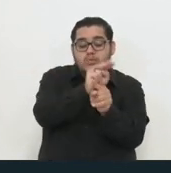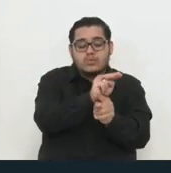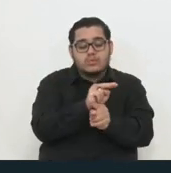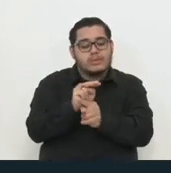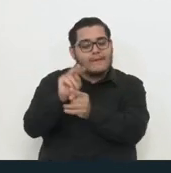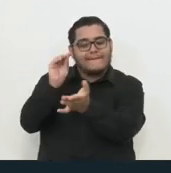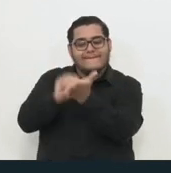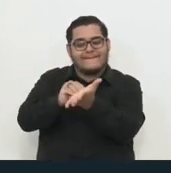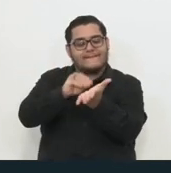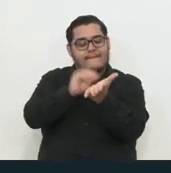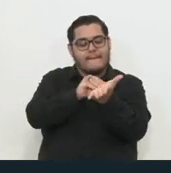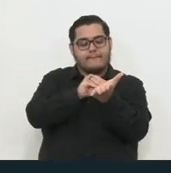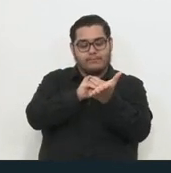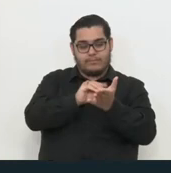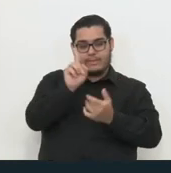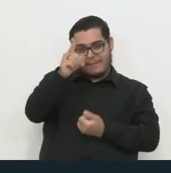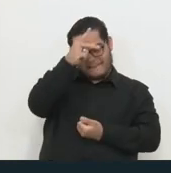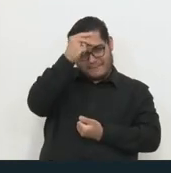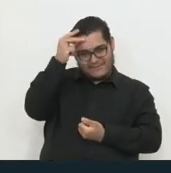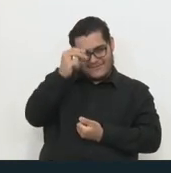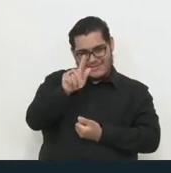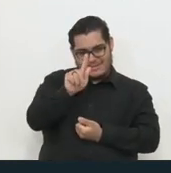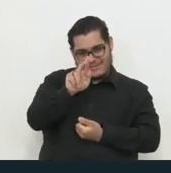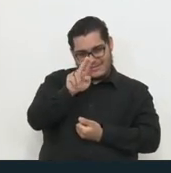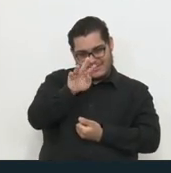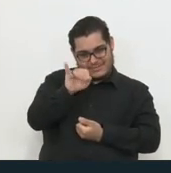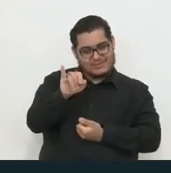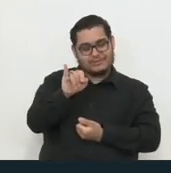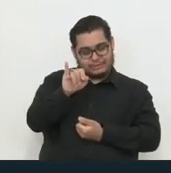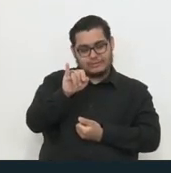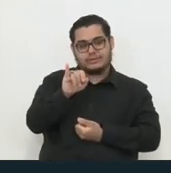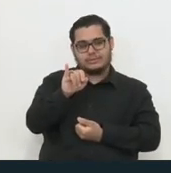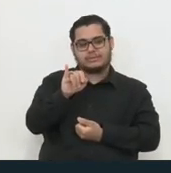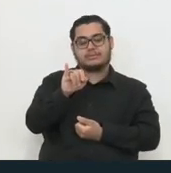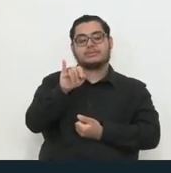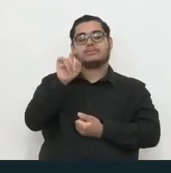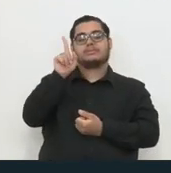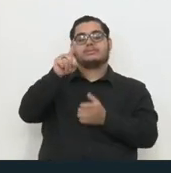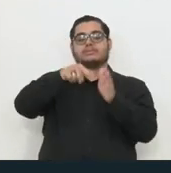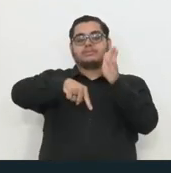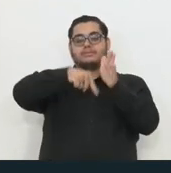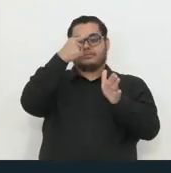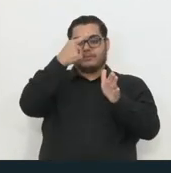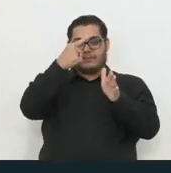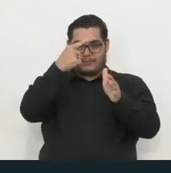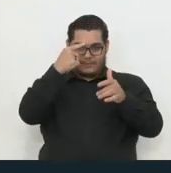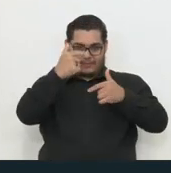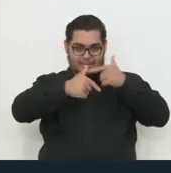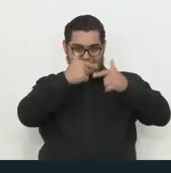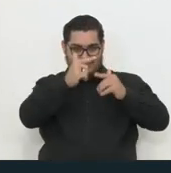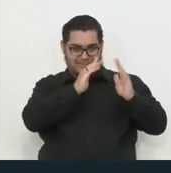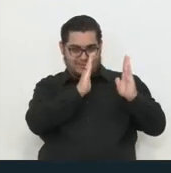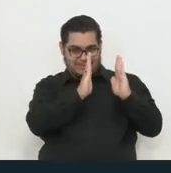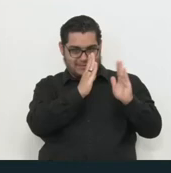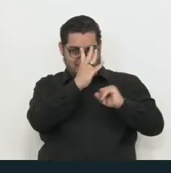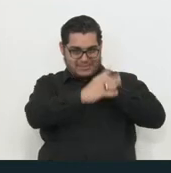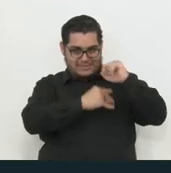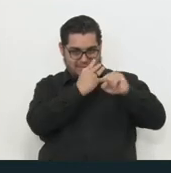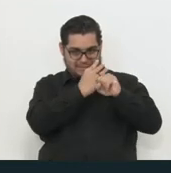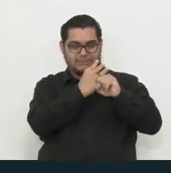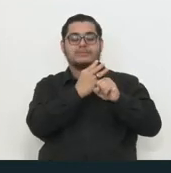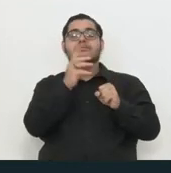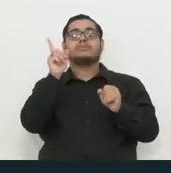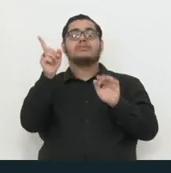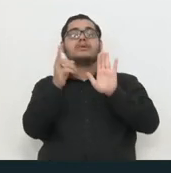o prefeito Gucci ele no primeiro na primeira gestão dele Ele propôs aqui nessa casa a